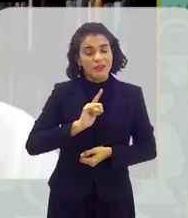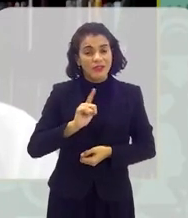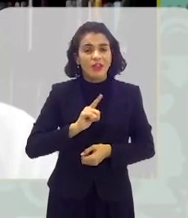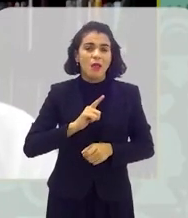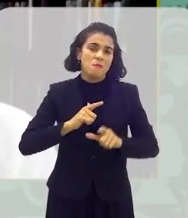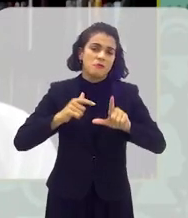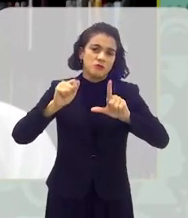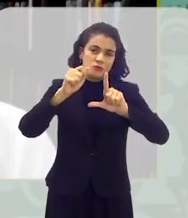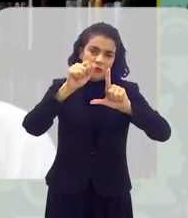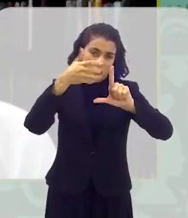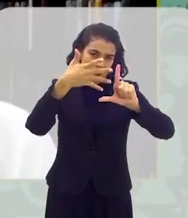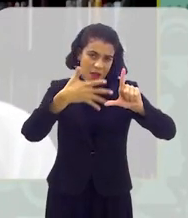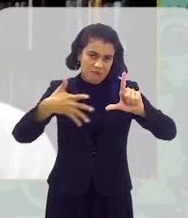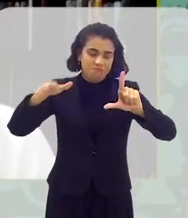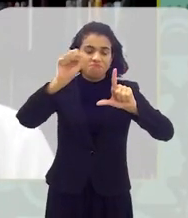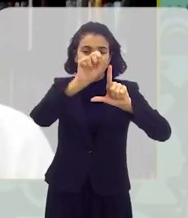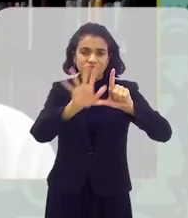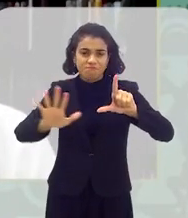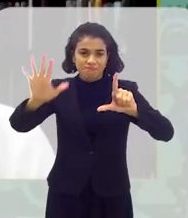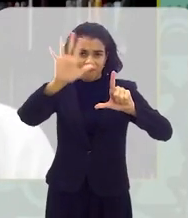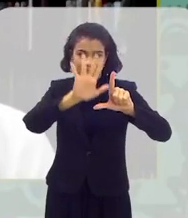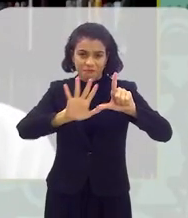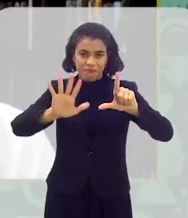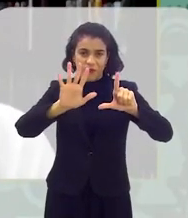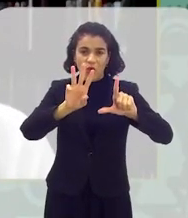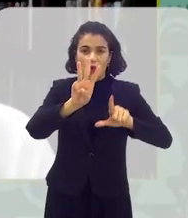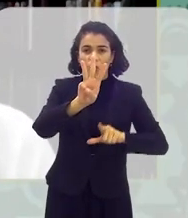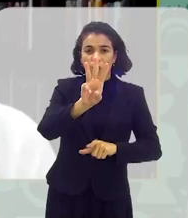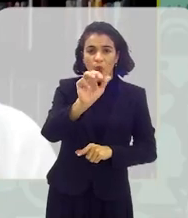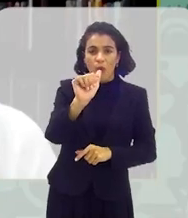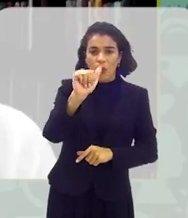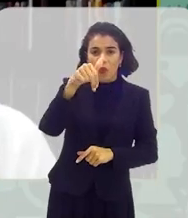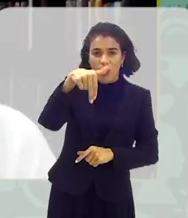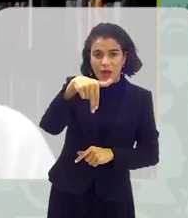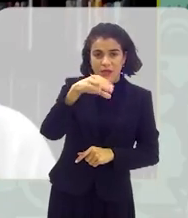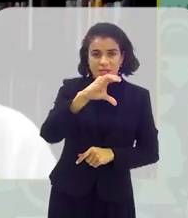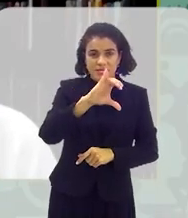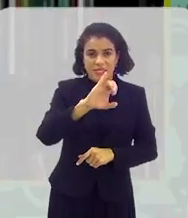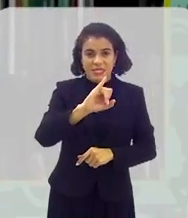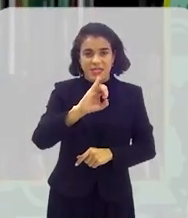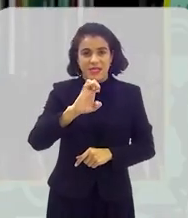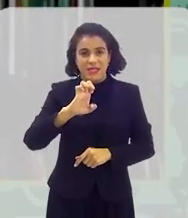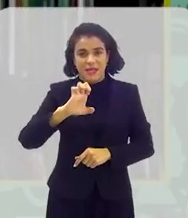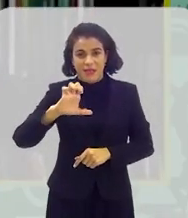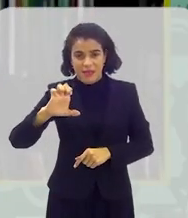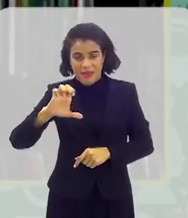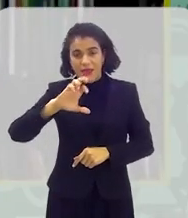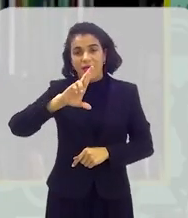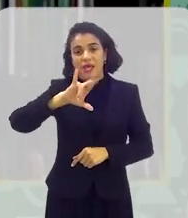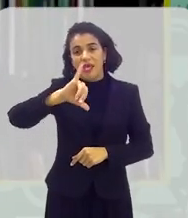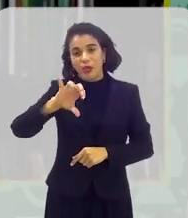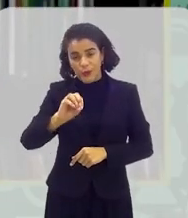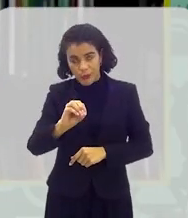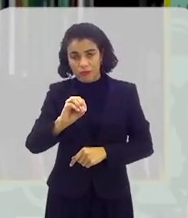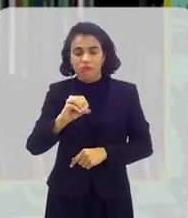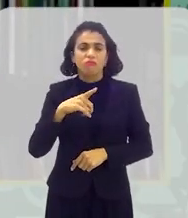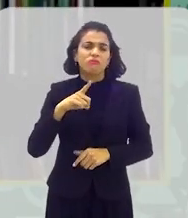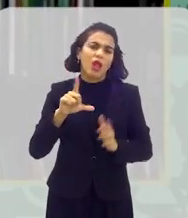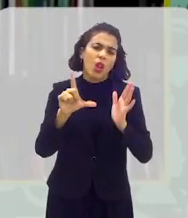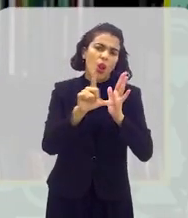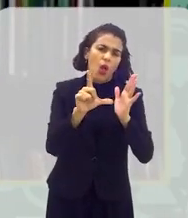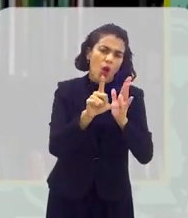então nós temos uma plataforma que é one se é Rio está lá